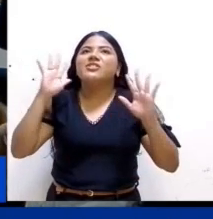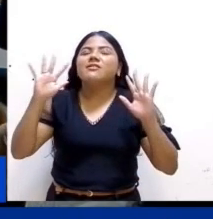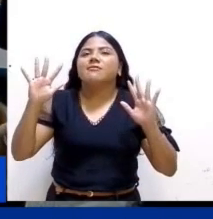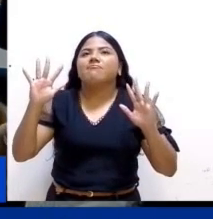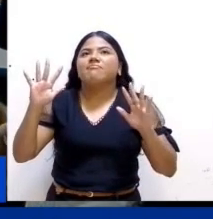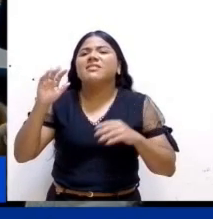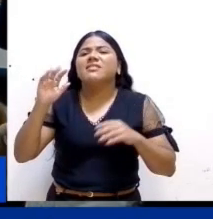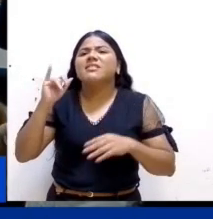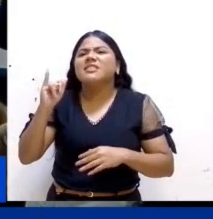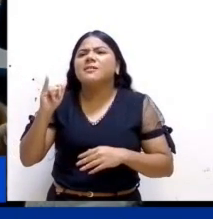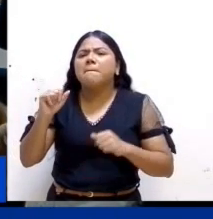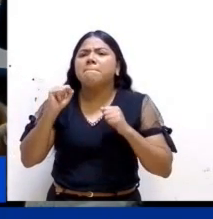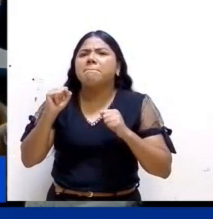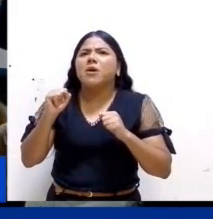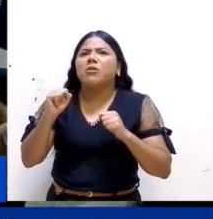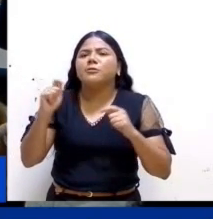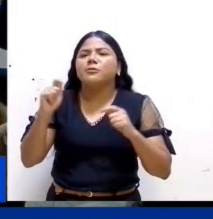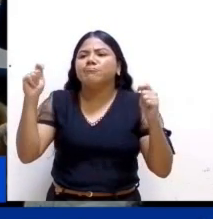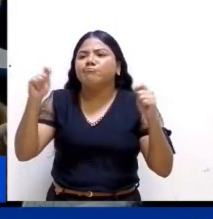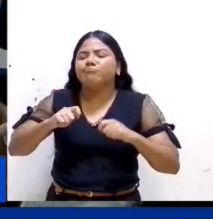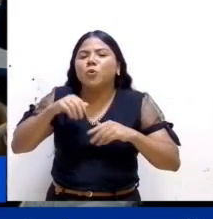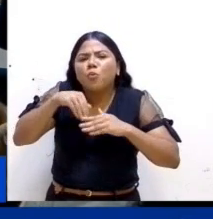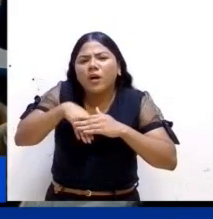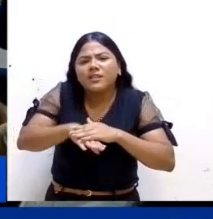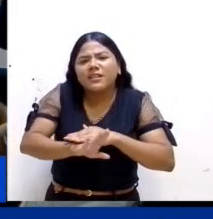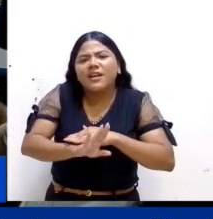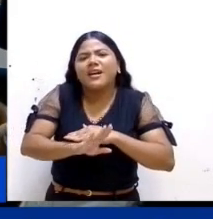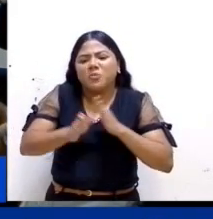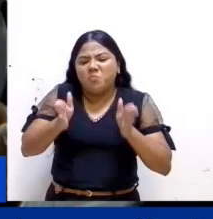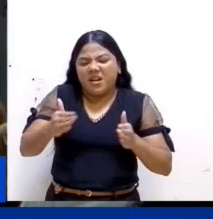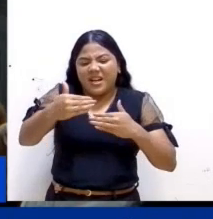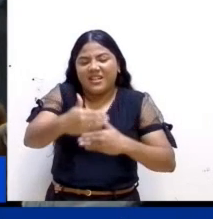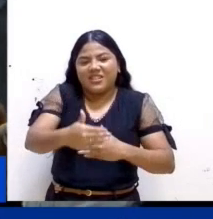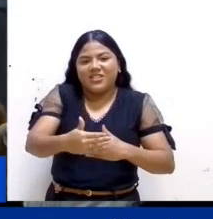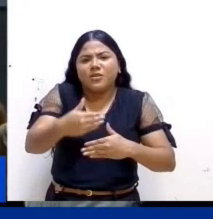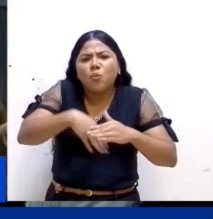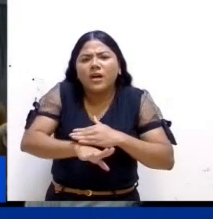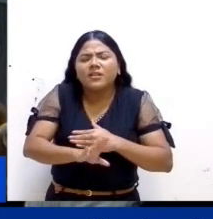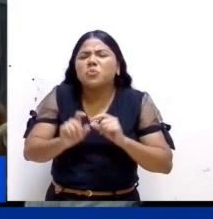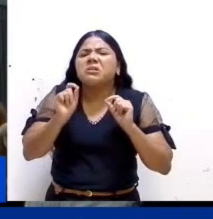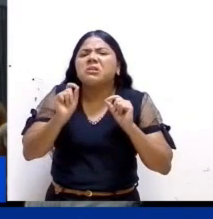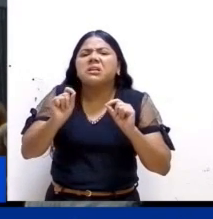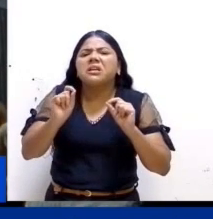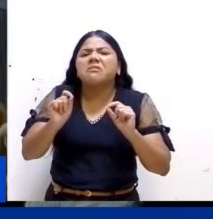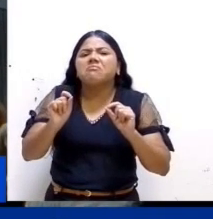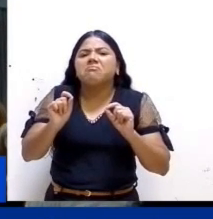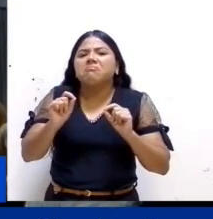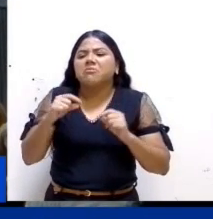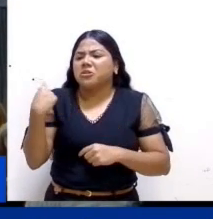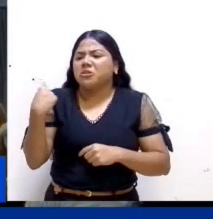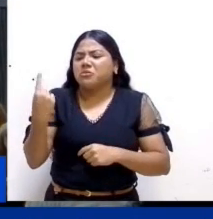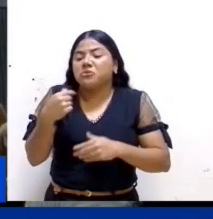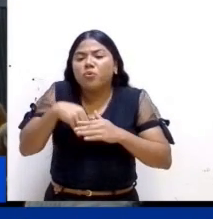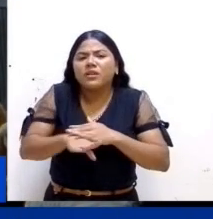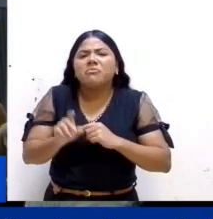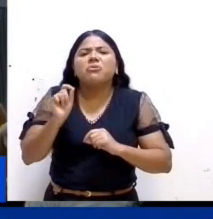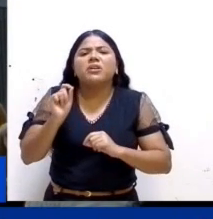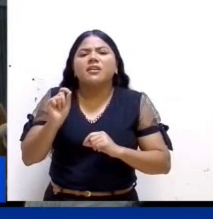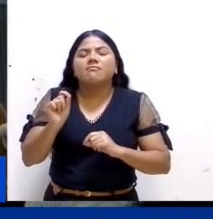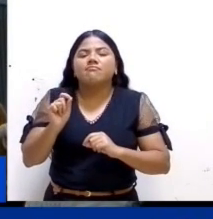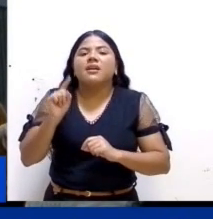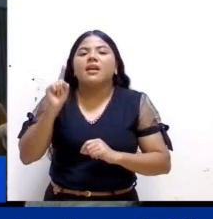caixinha muito especial, o que, que a gente guardaria? As nossas relações